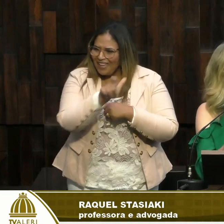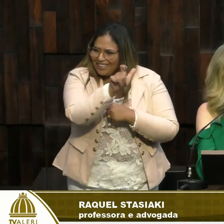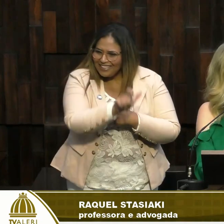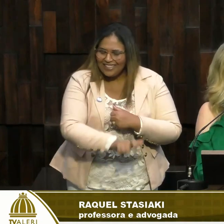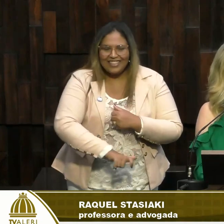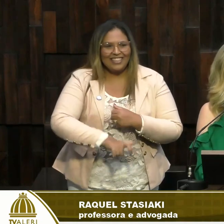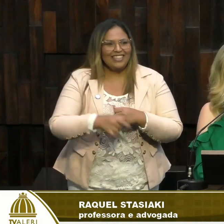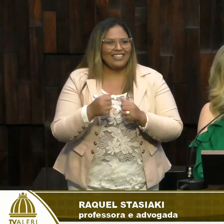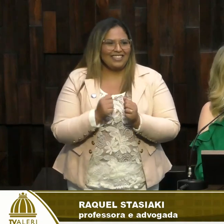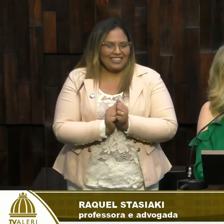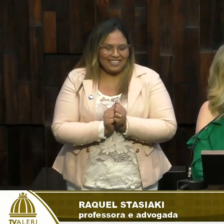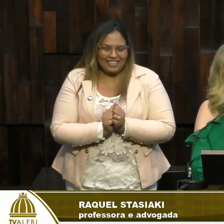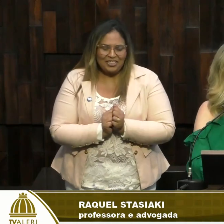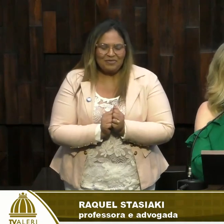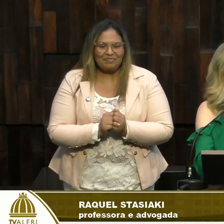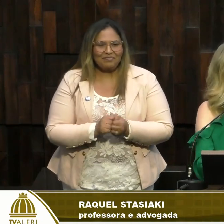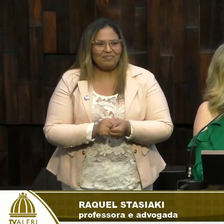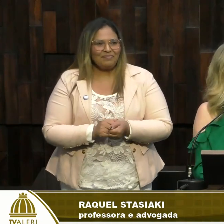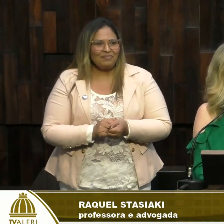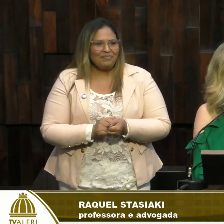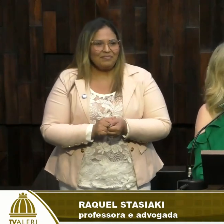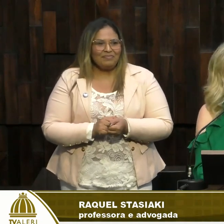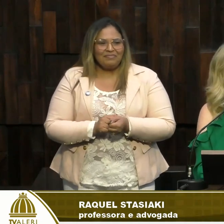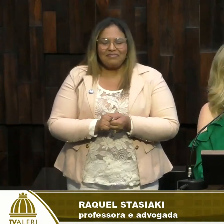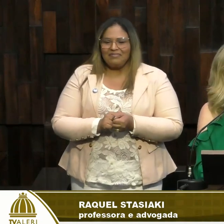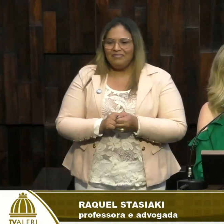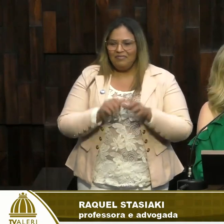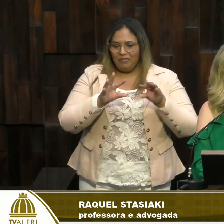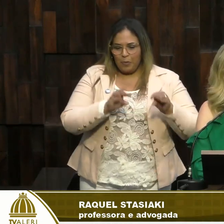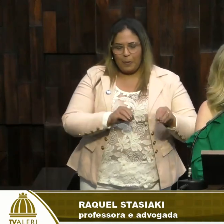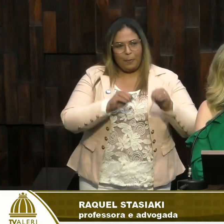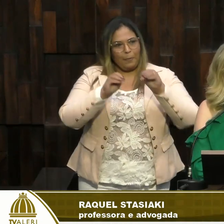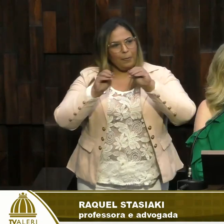sua diáspora, né? Que saiu de um estado